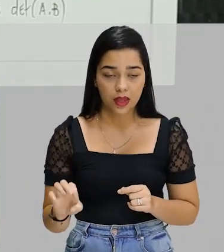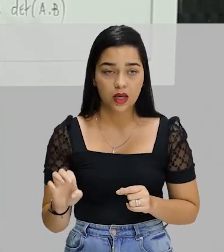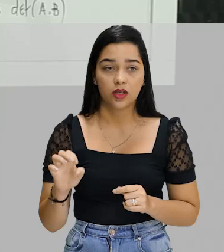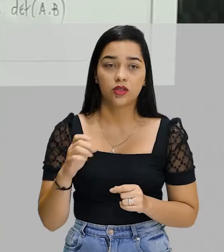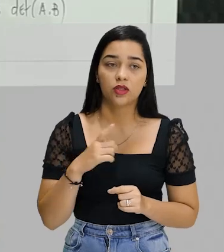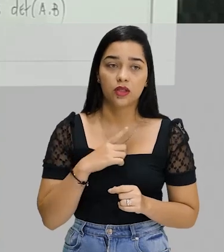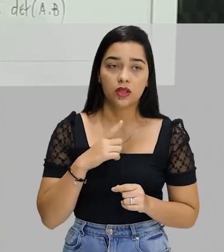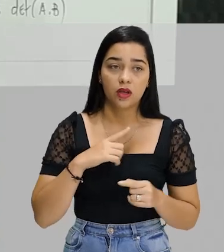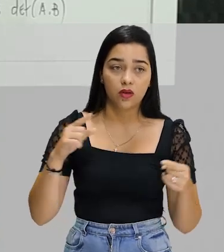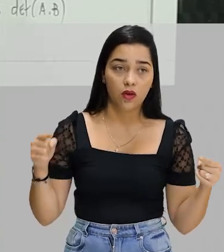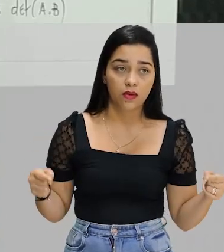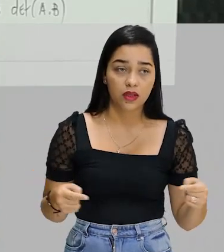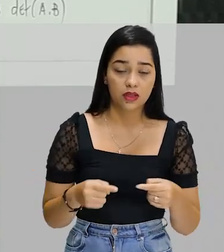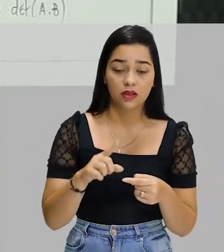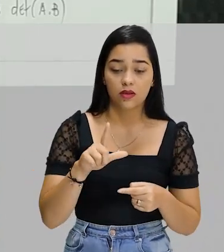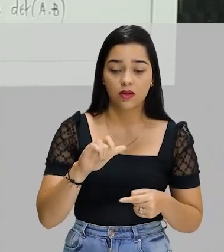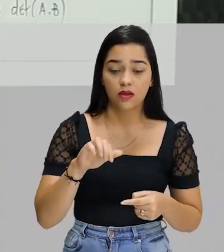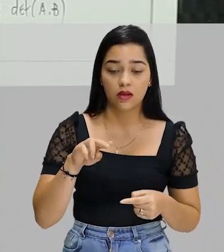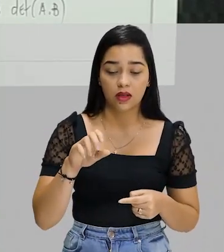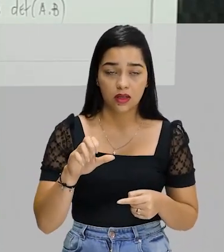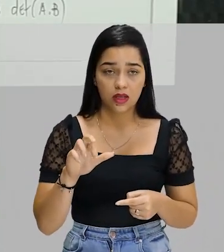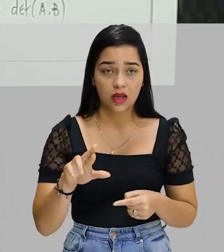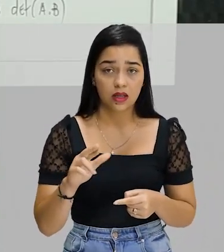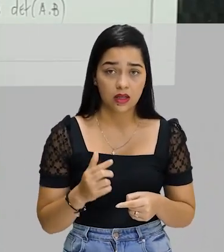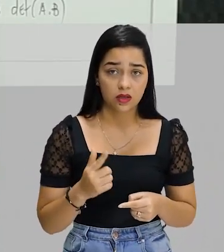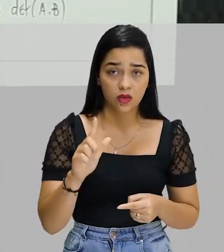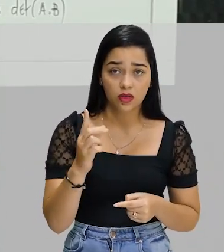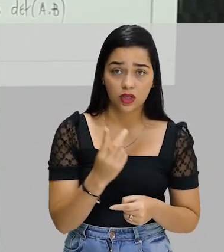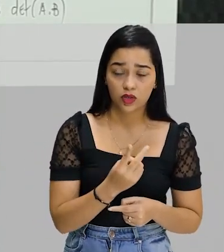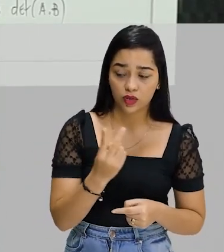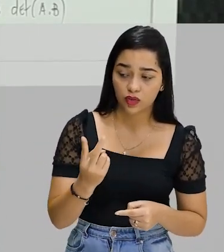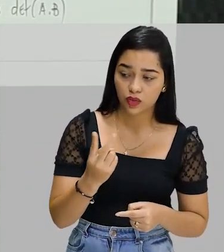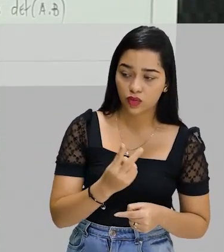a combinação linear, desculpa, das outras